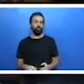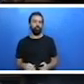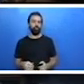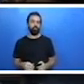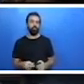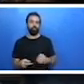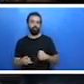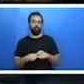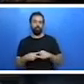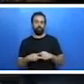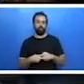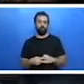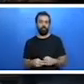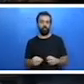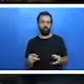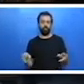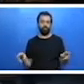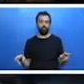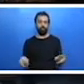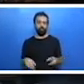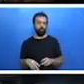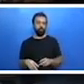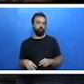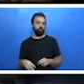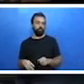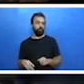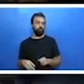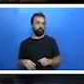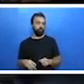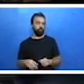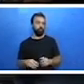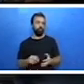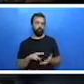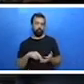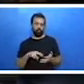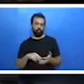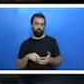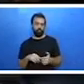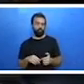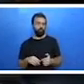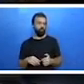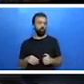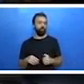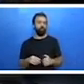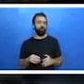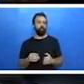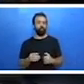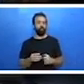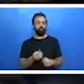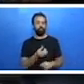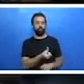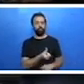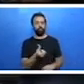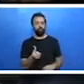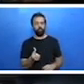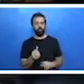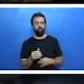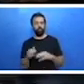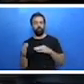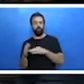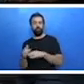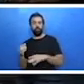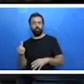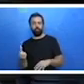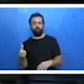estado. Nós vamos ler as páginas 57 e depois das 66 até a 69. Nós